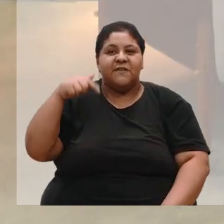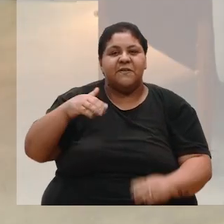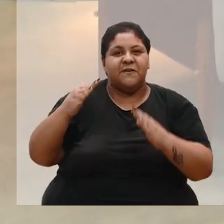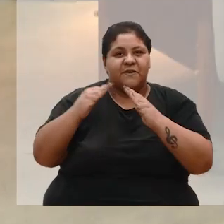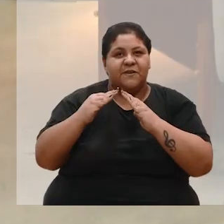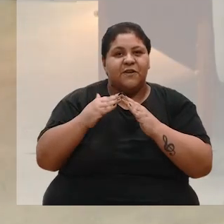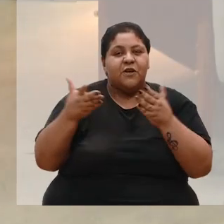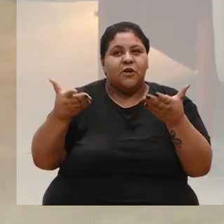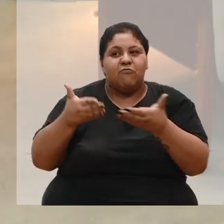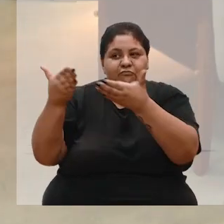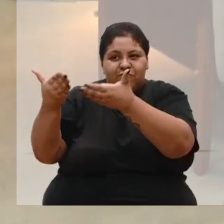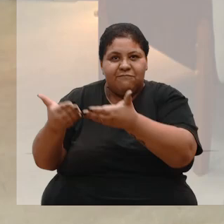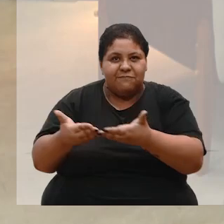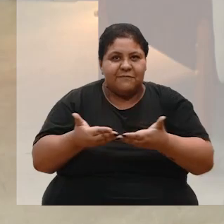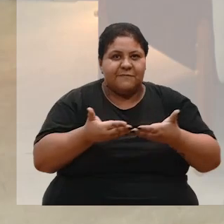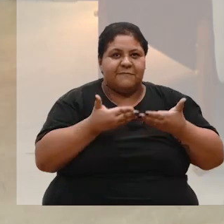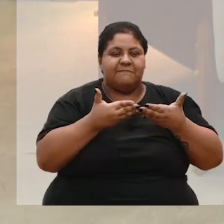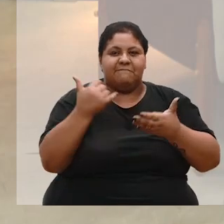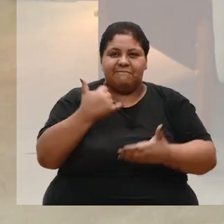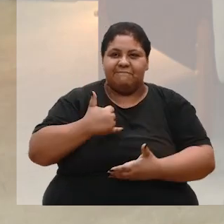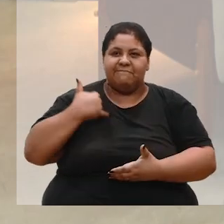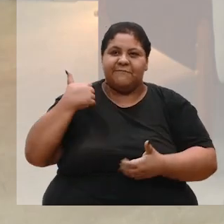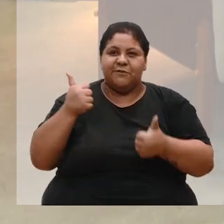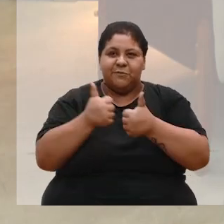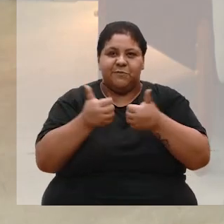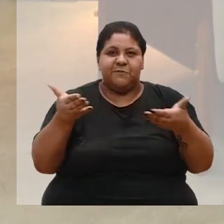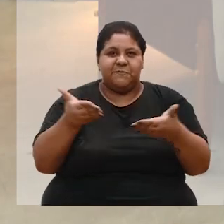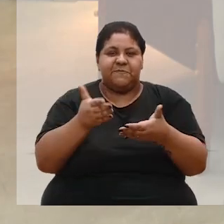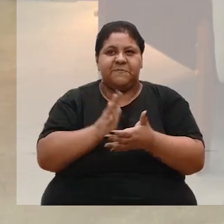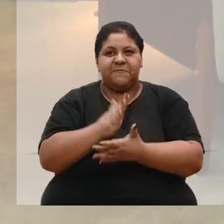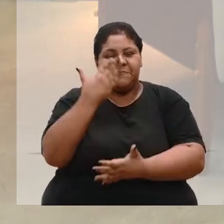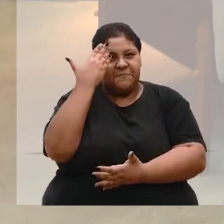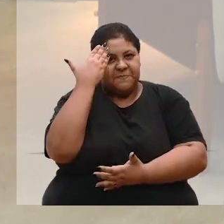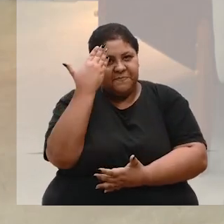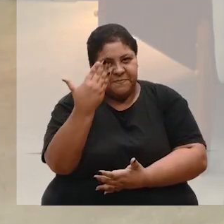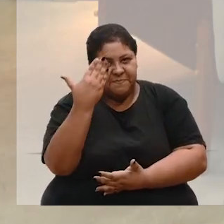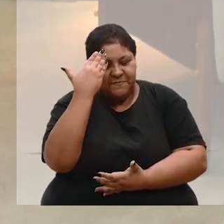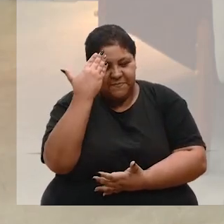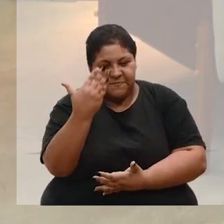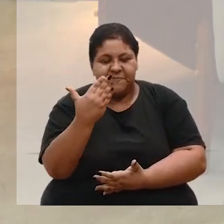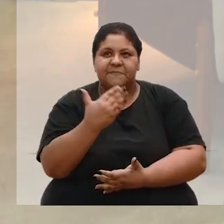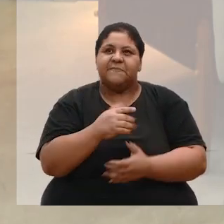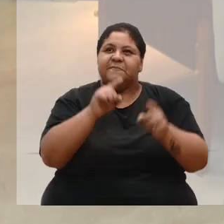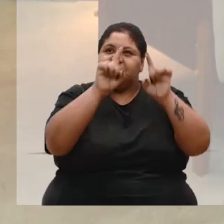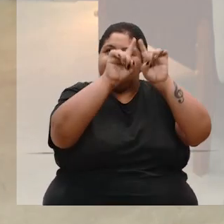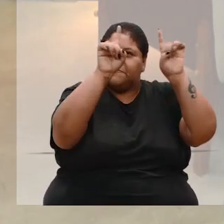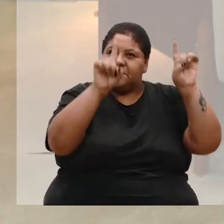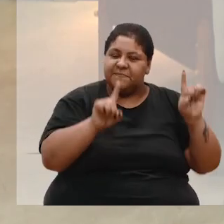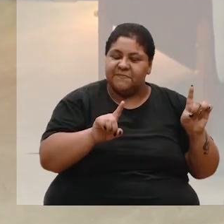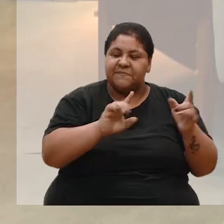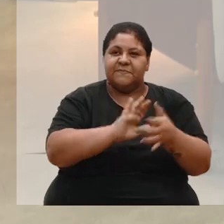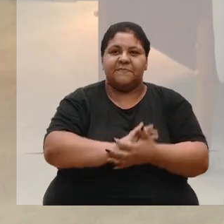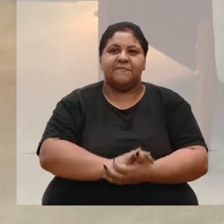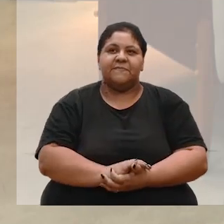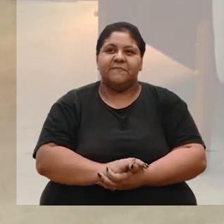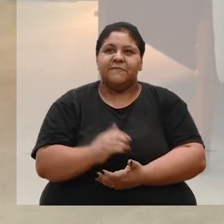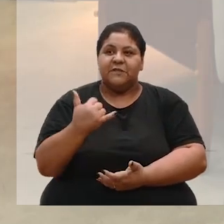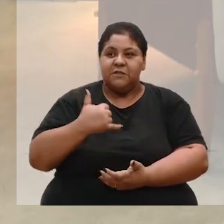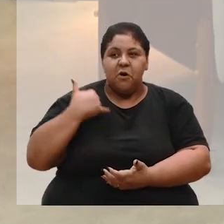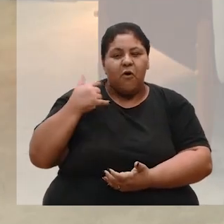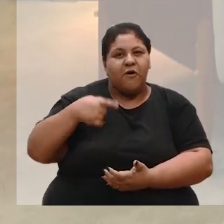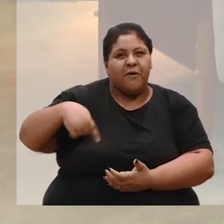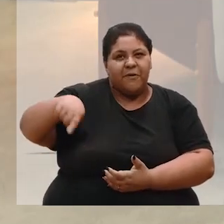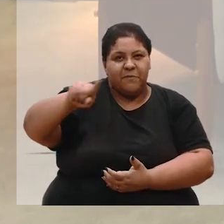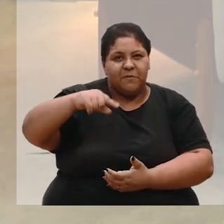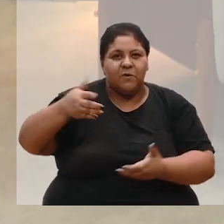da TV Câmara Caxias. Cléo, uma honra tê-la conosco aqui. Obrigada, Fábio. Obrigada, equipe. Honra é nossa